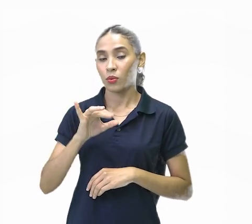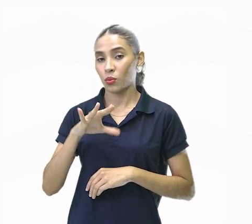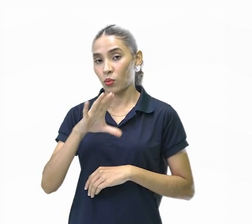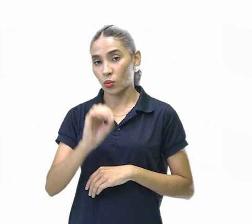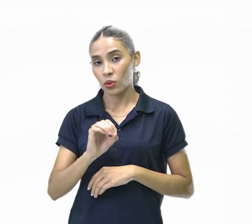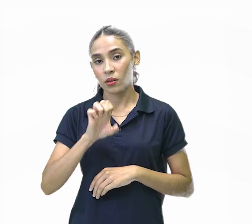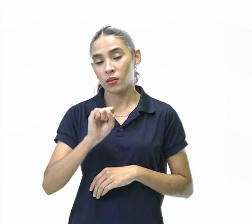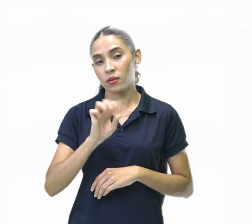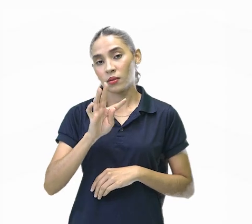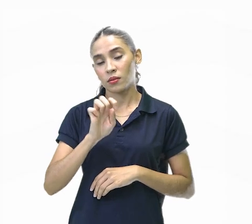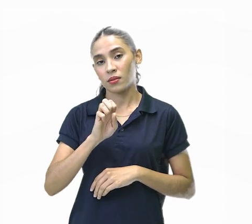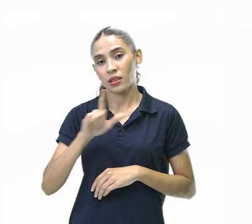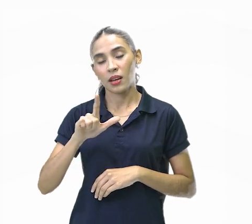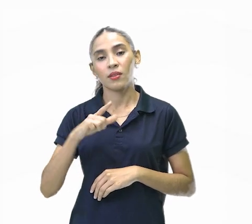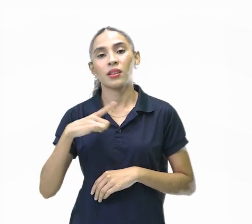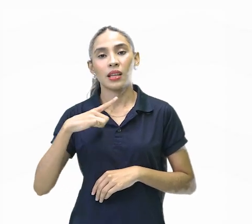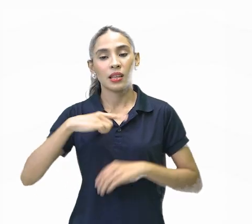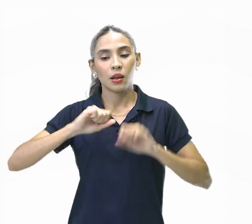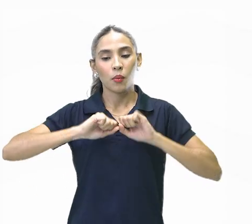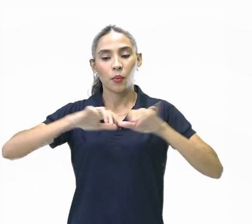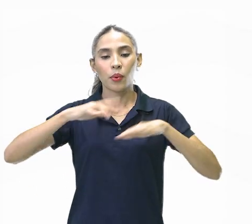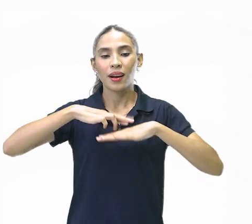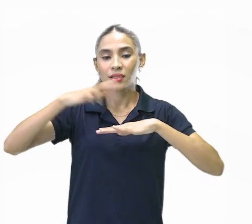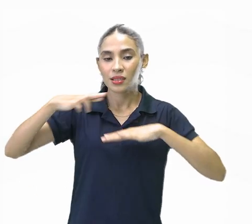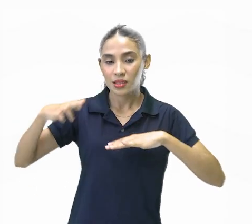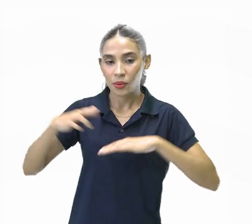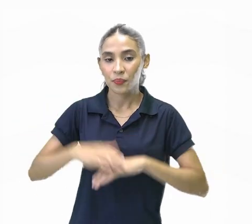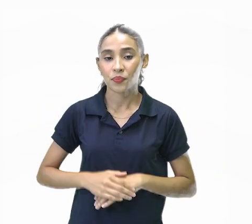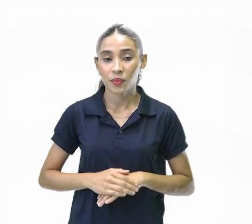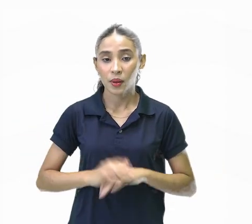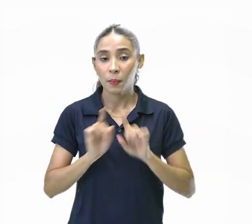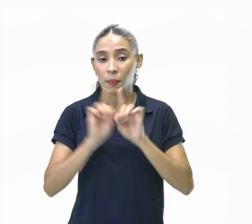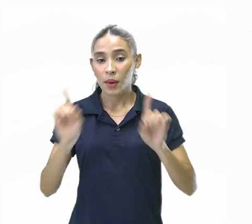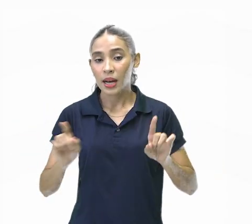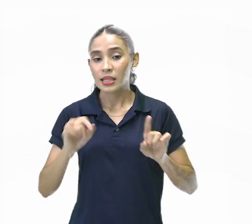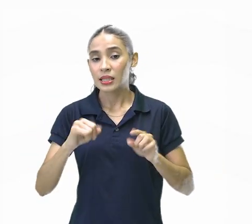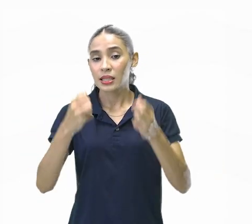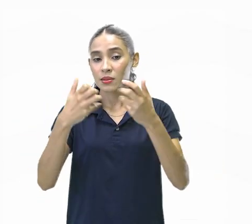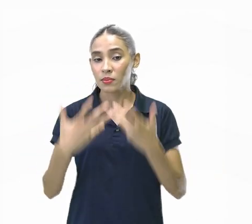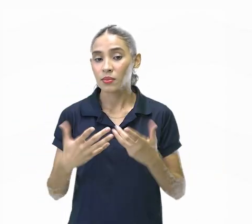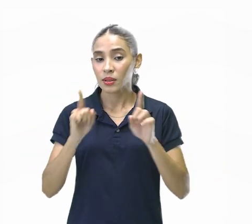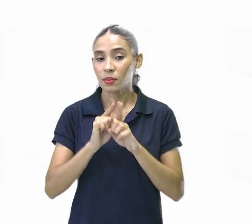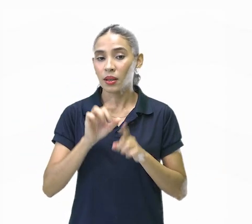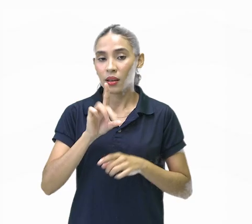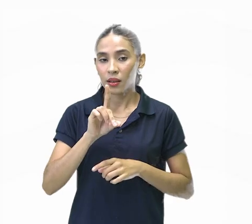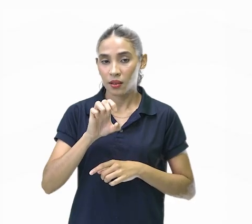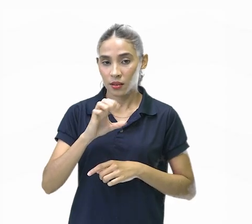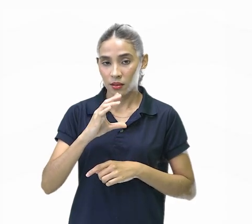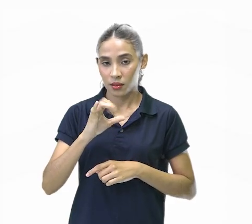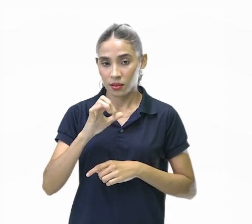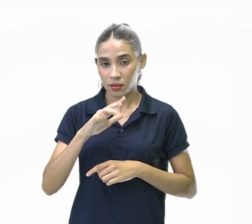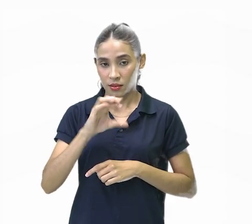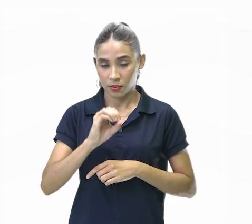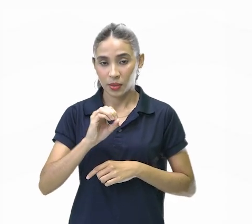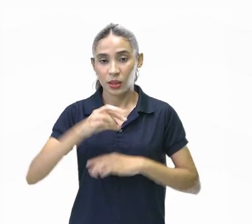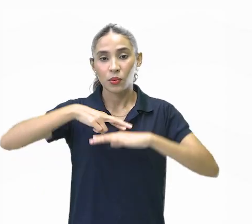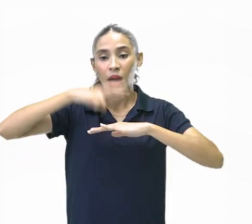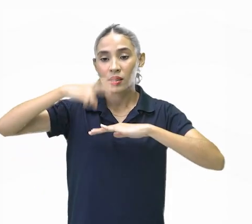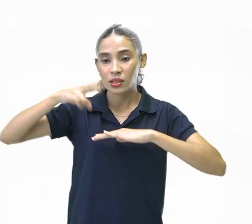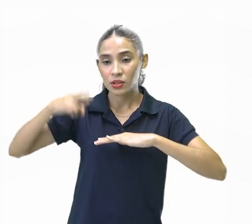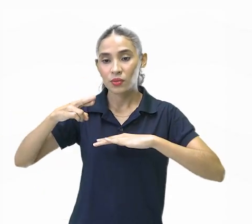núcleos estáveis, eles emitem essa radiação. E quando se fala em decaimento